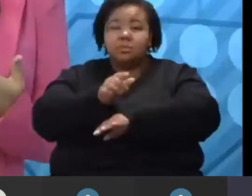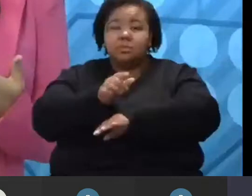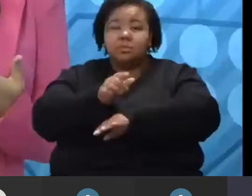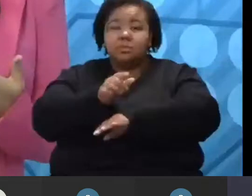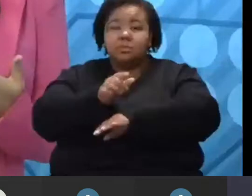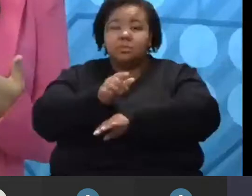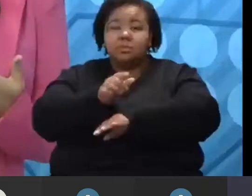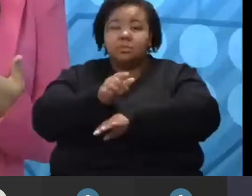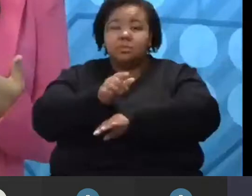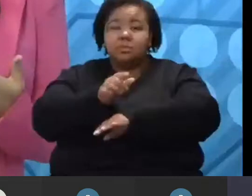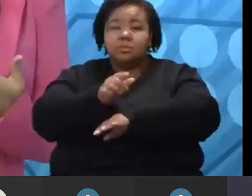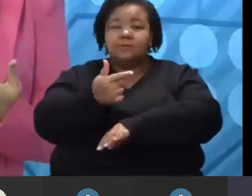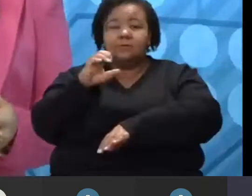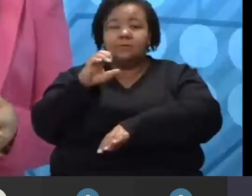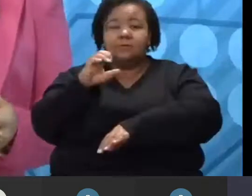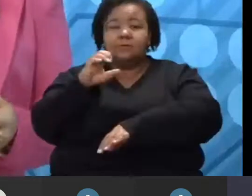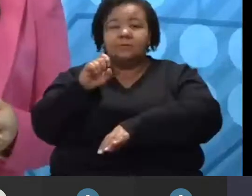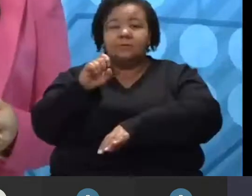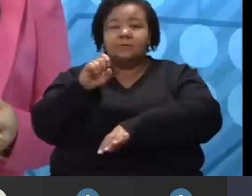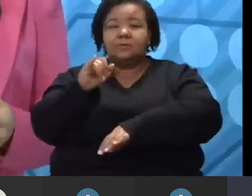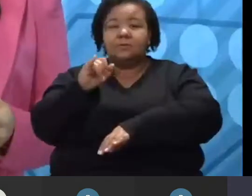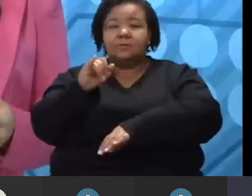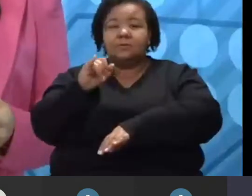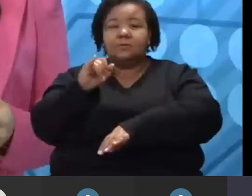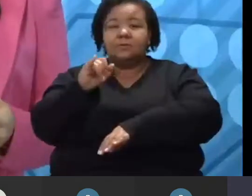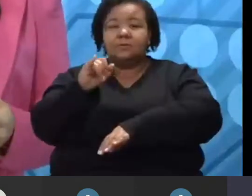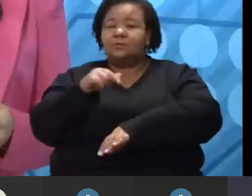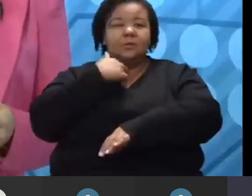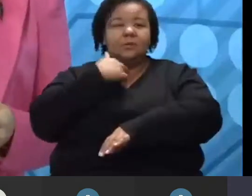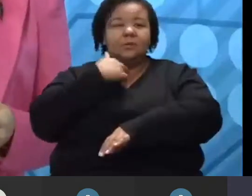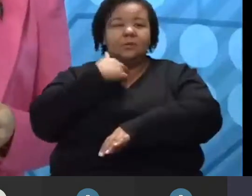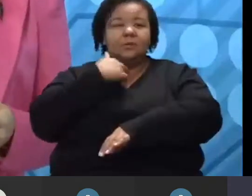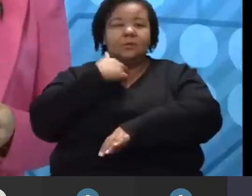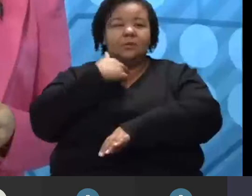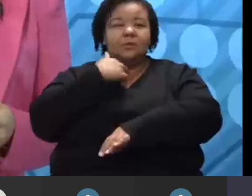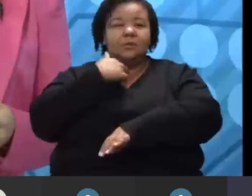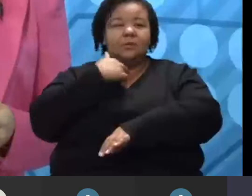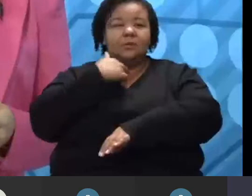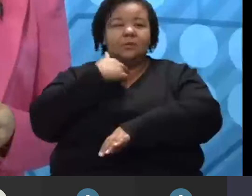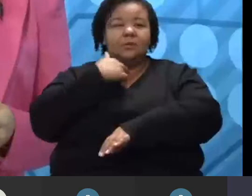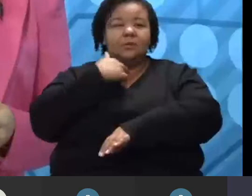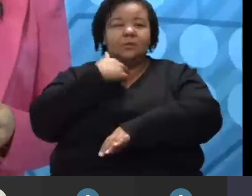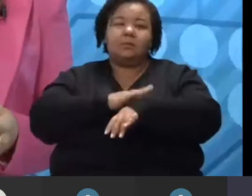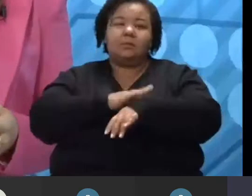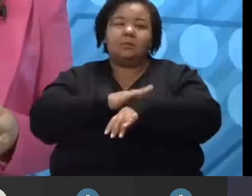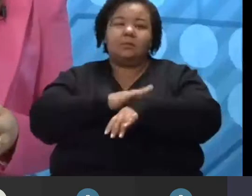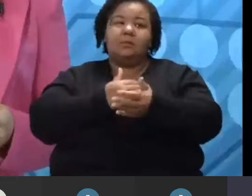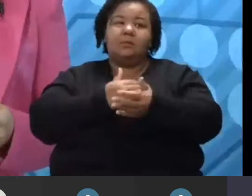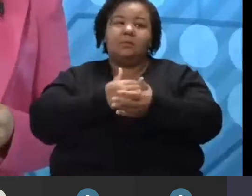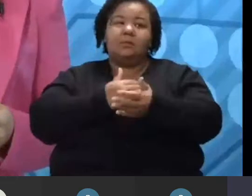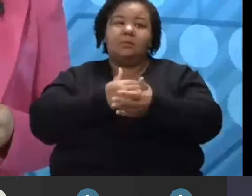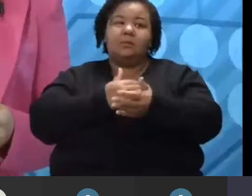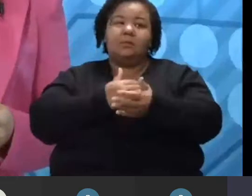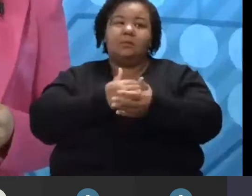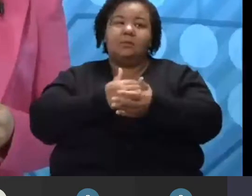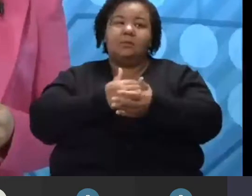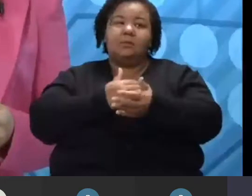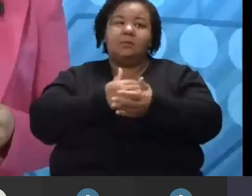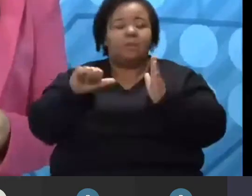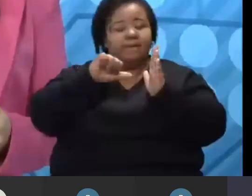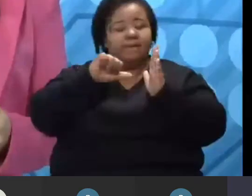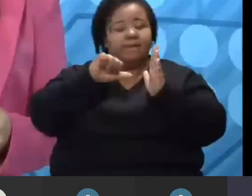Porque não adianta você contar os 15 minutos do tempo que você liga a autoclave. Porque a autoclave, até o momento que ela atinge a temperatura